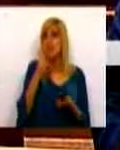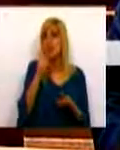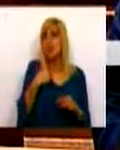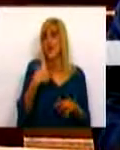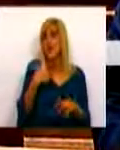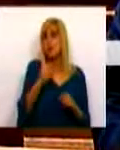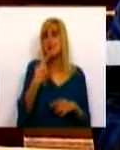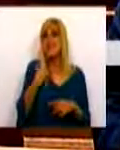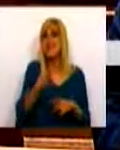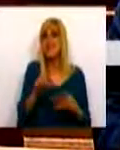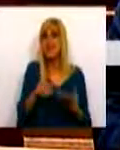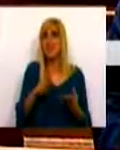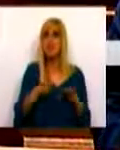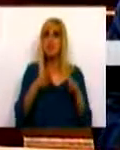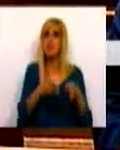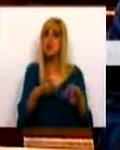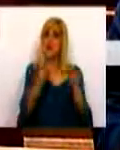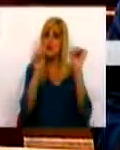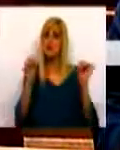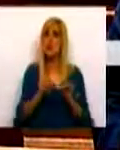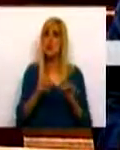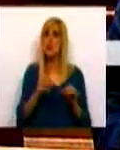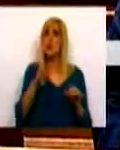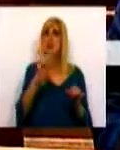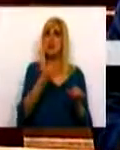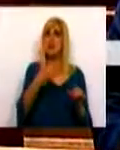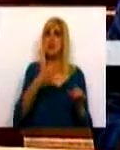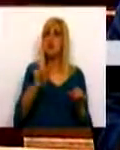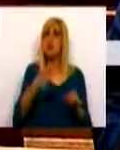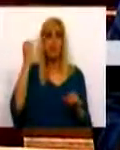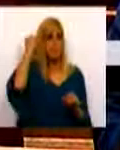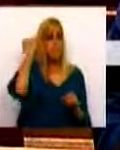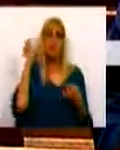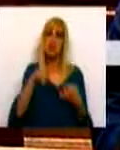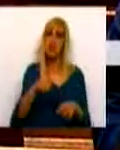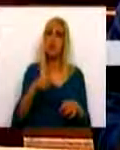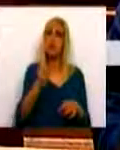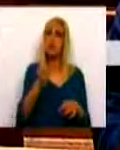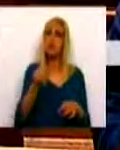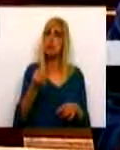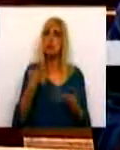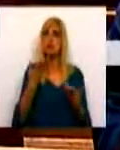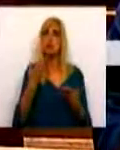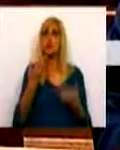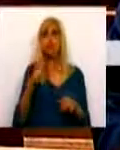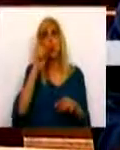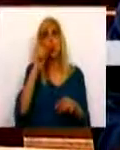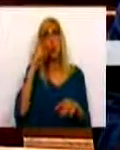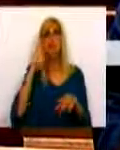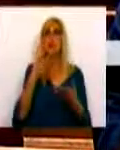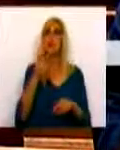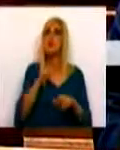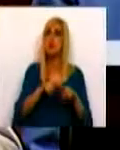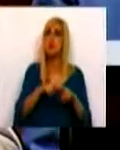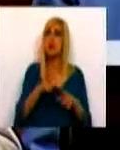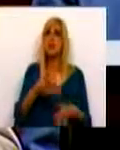dizer que nós introduzimos no sistema 370 magistrados, 400 guardas prisionais, 400 oficiais de